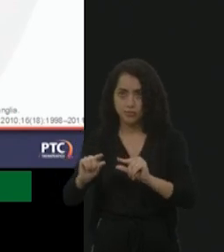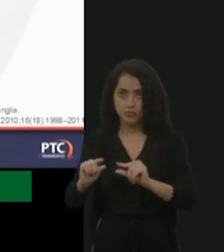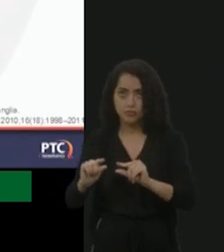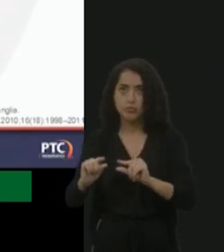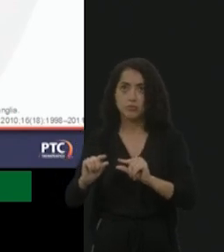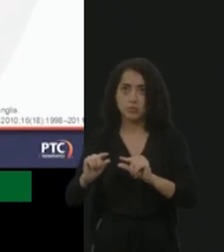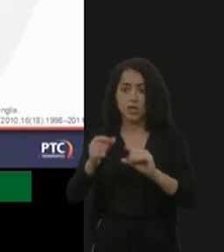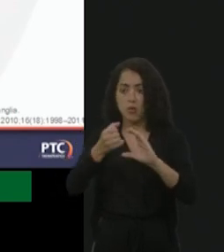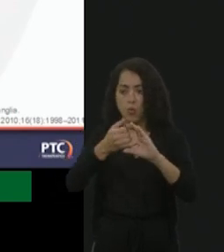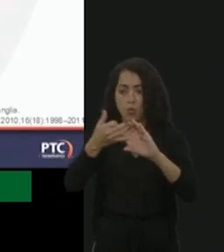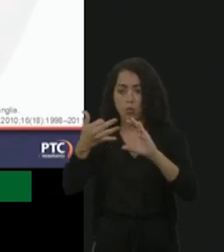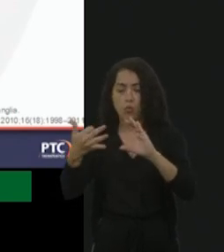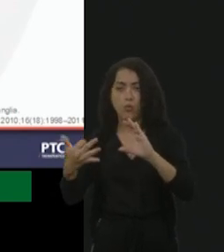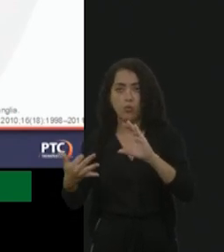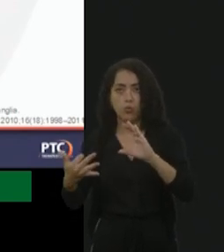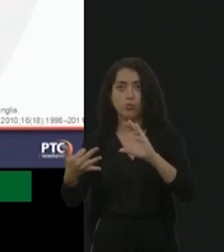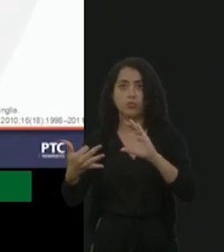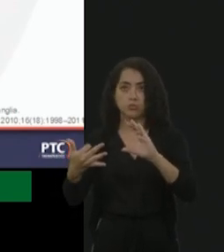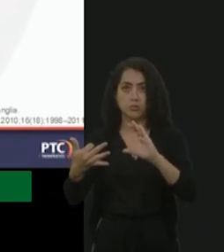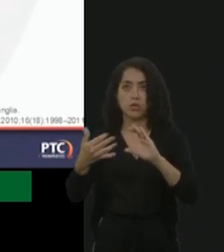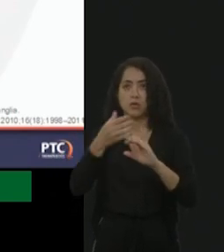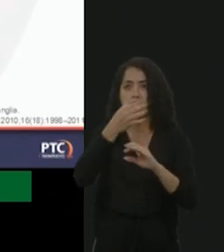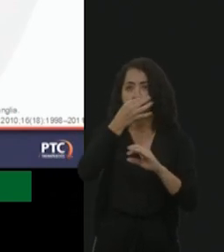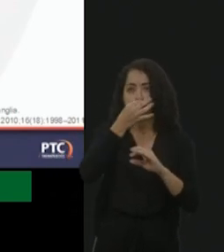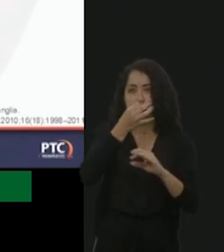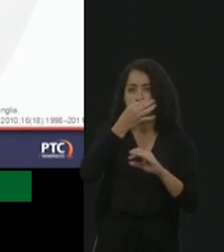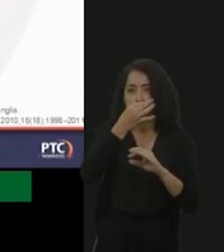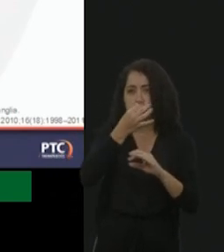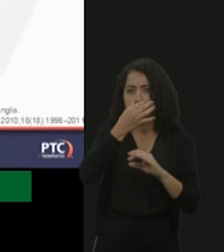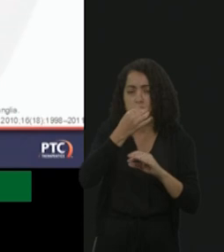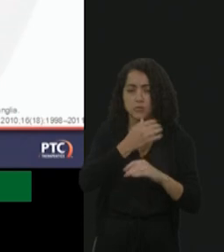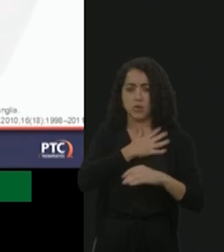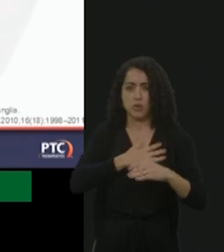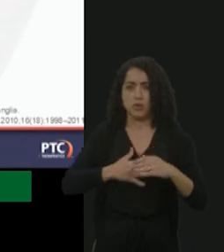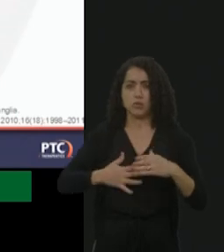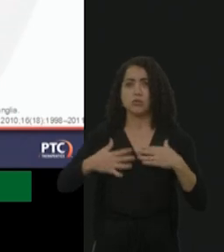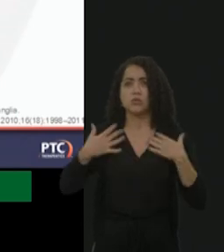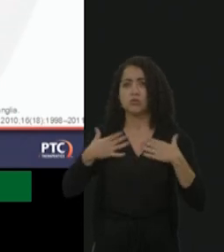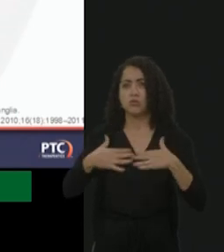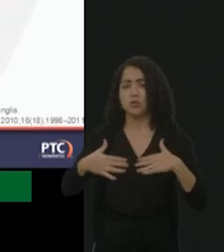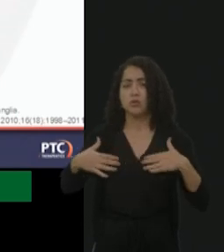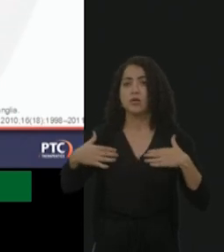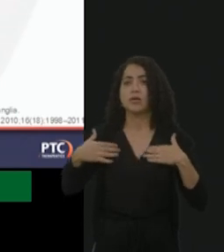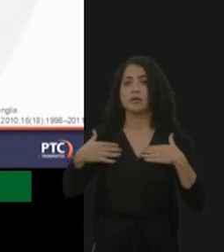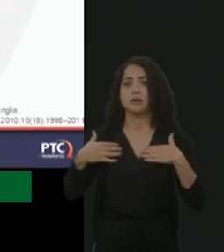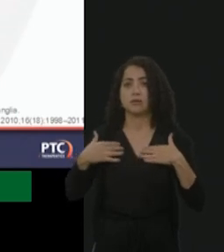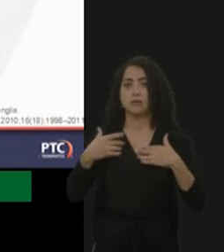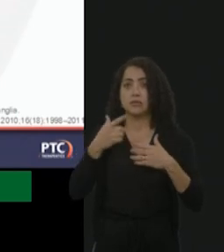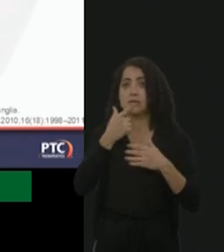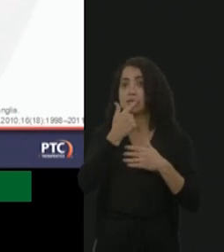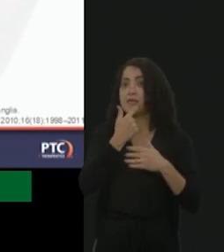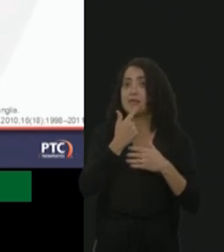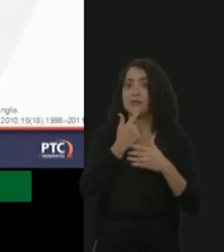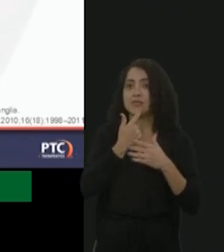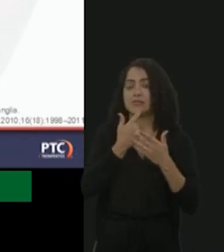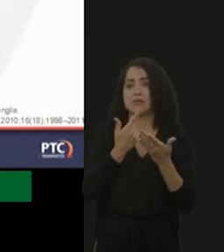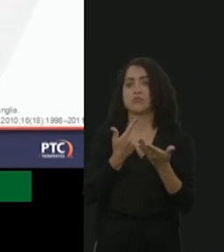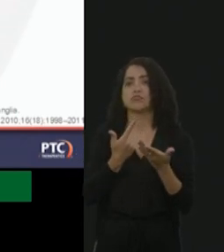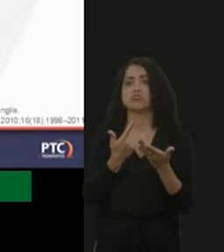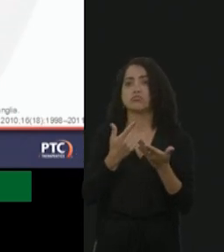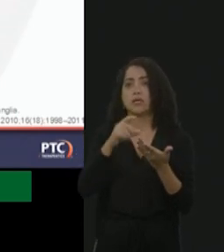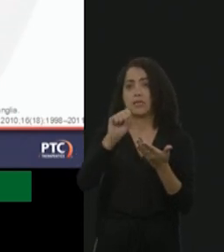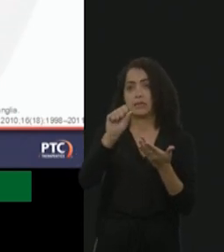outras características, como congestão nasal, sudorese, salivação excessivas. E a ADC também é fundamental